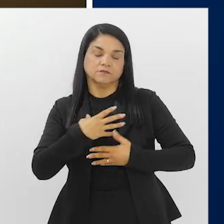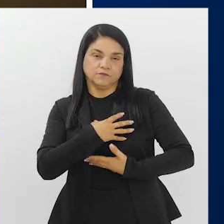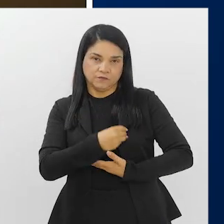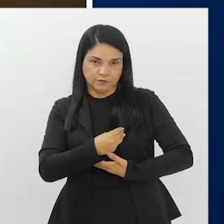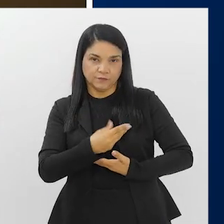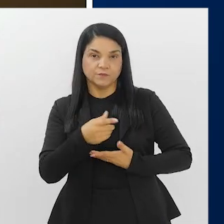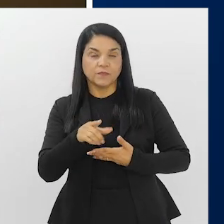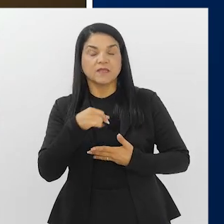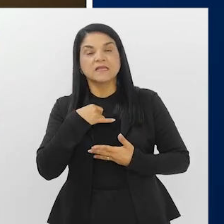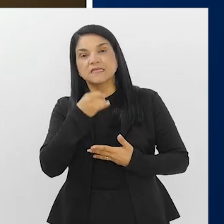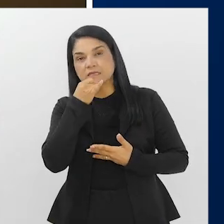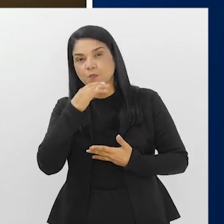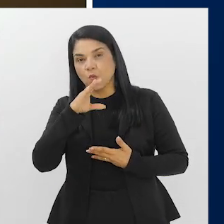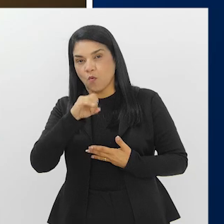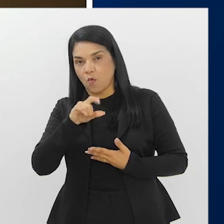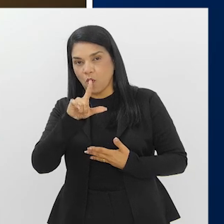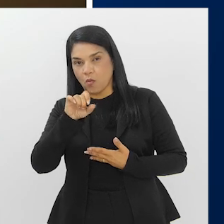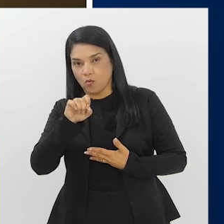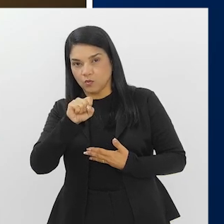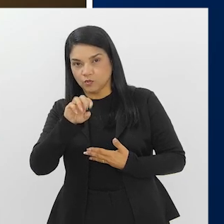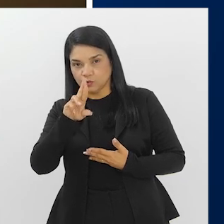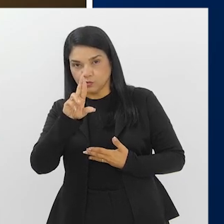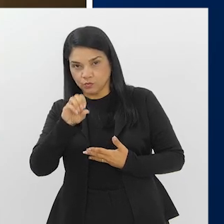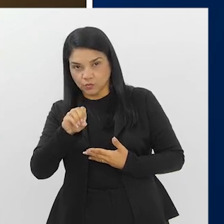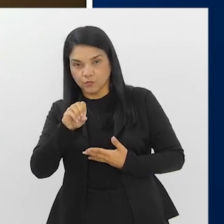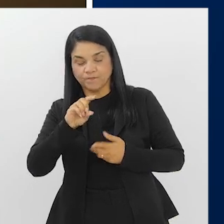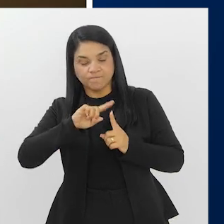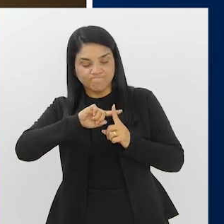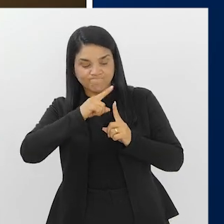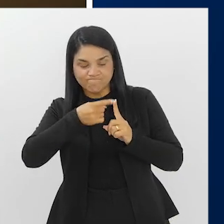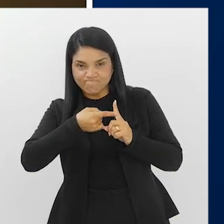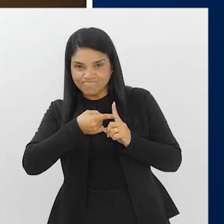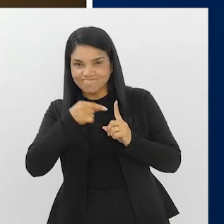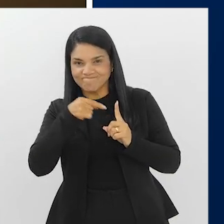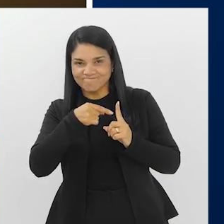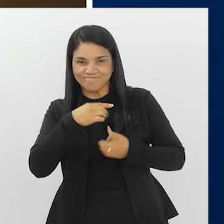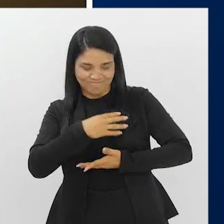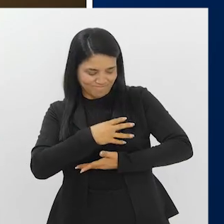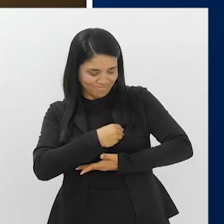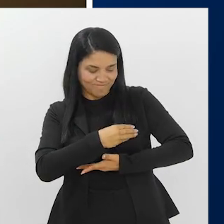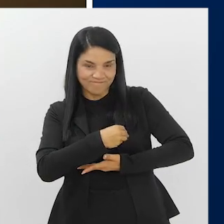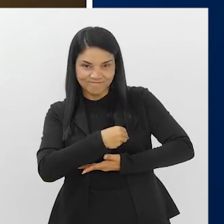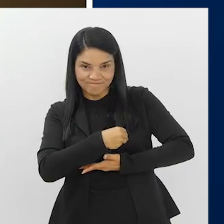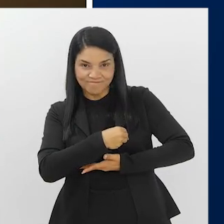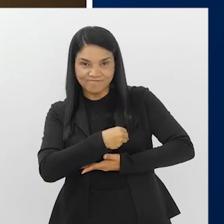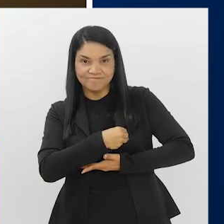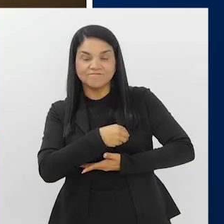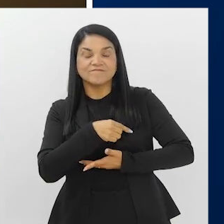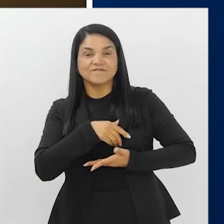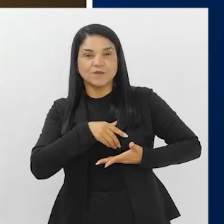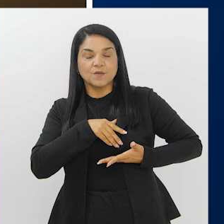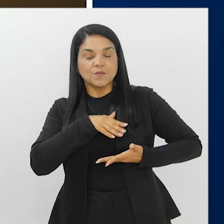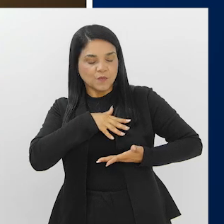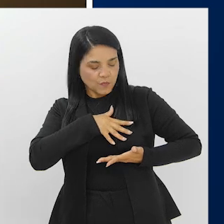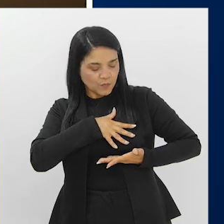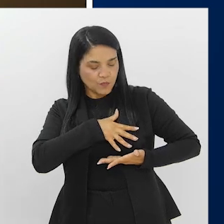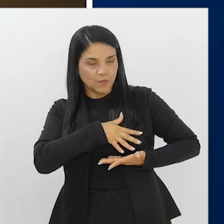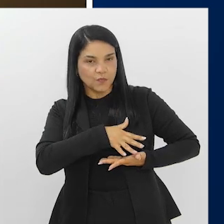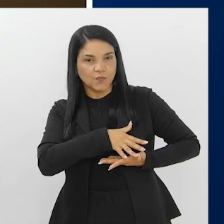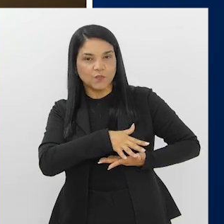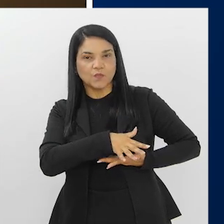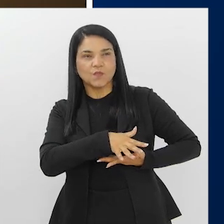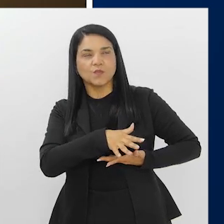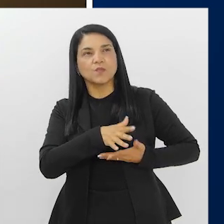tempo de apojadura. O colostro é produzido desde a gestação, até quando vem realmente a apojadura,